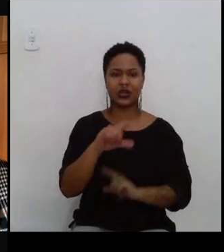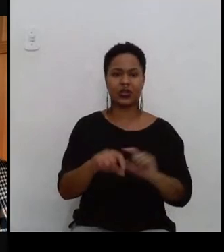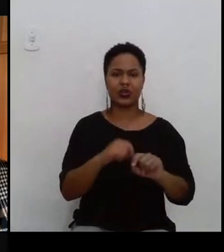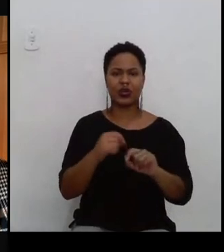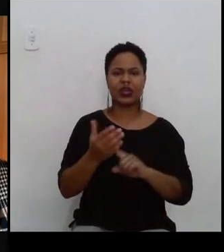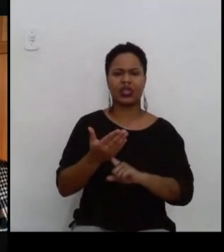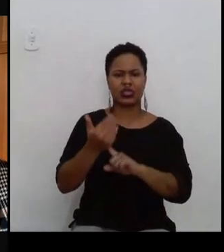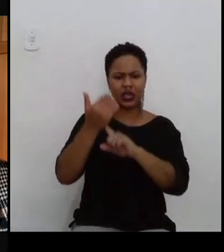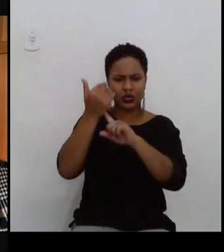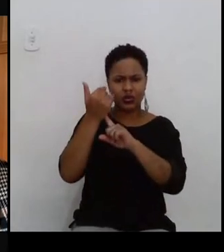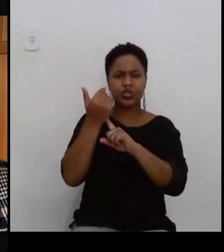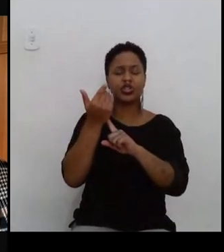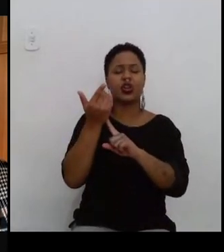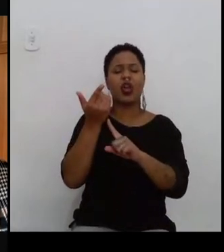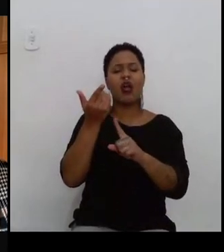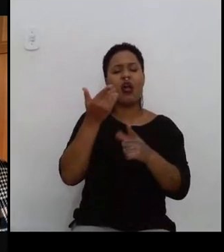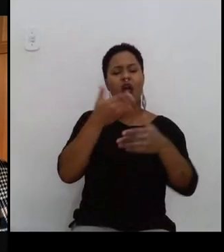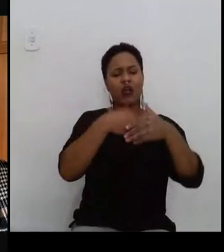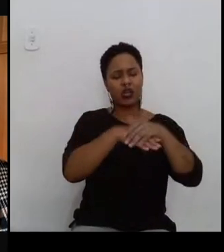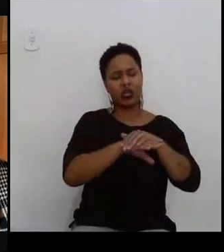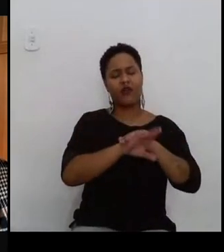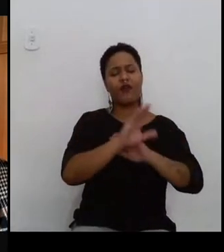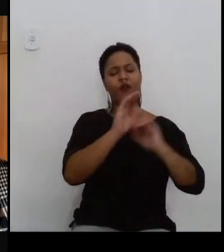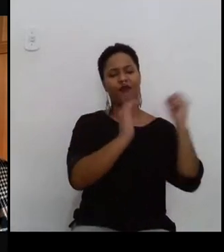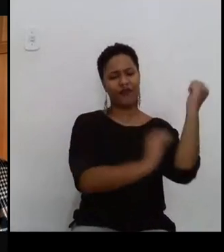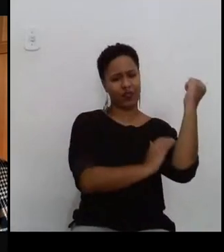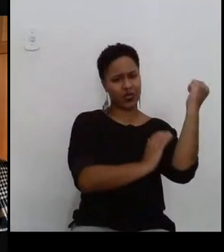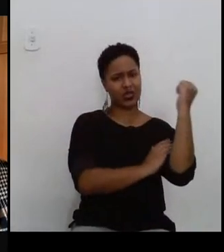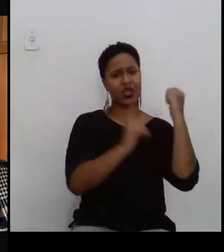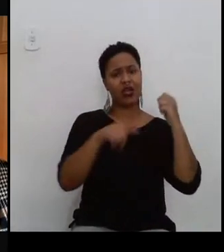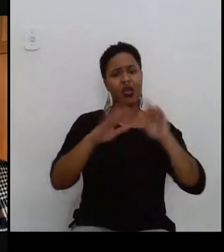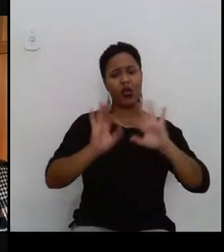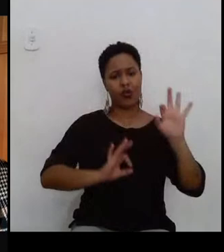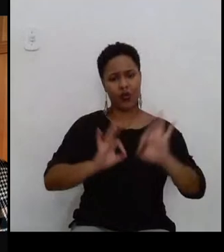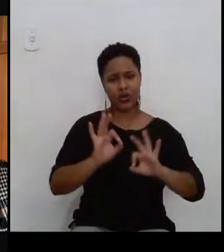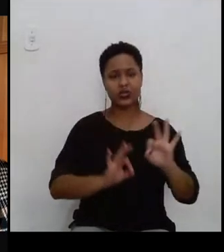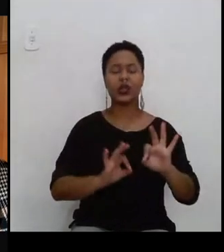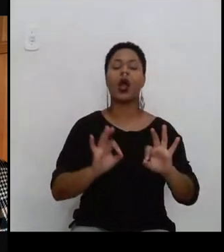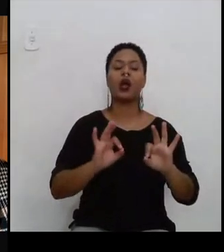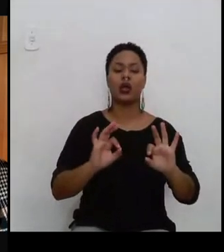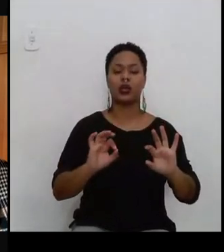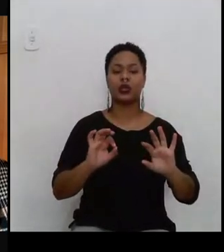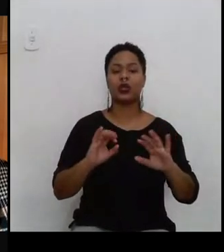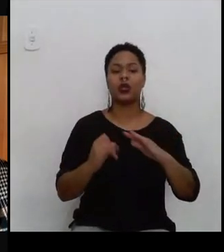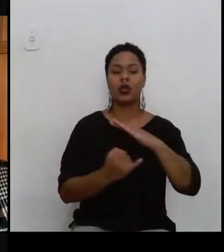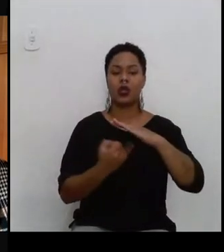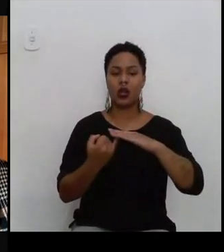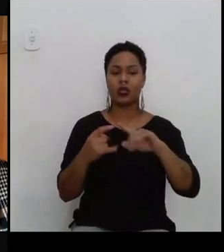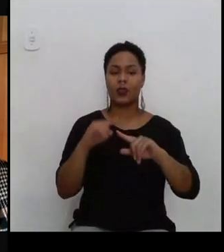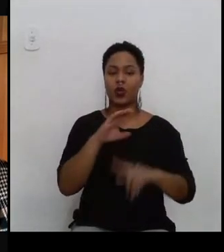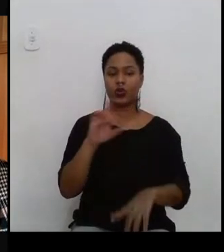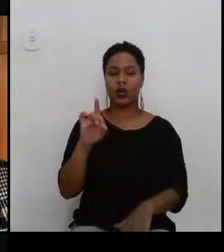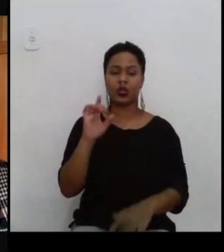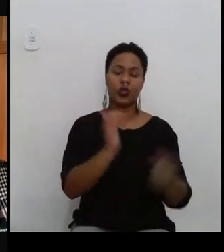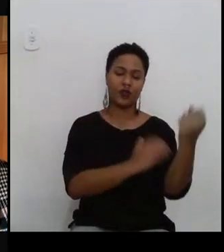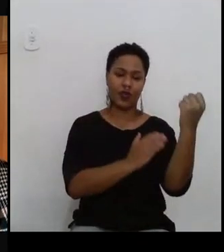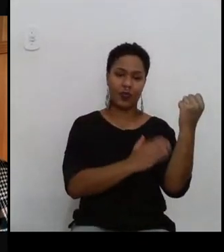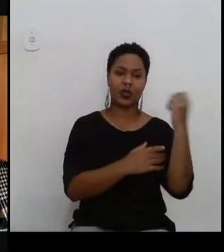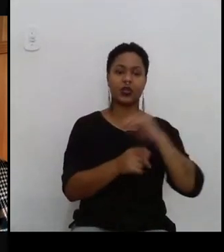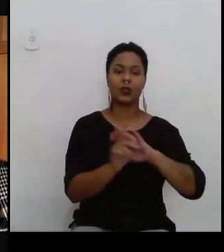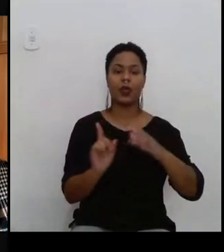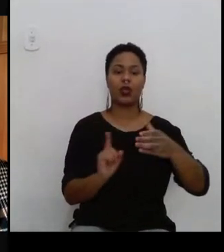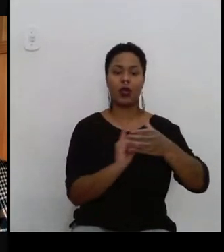arquivos feminismo é militante da organização coordenadora feminista.com integrantes da Brigada